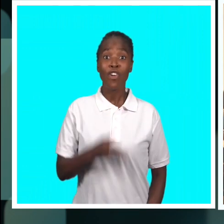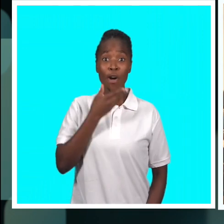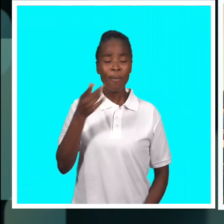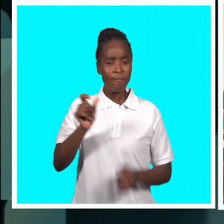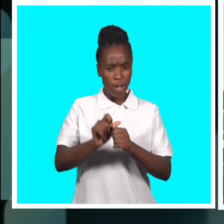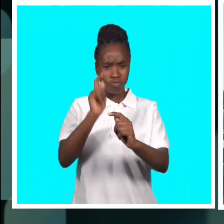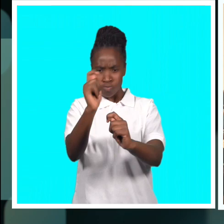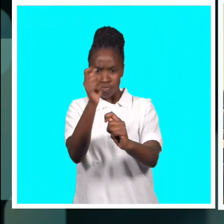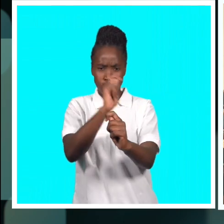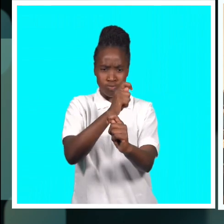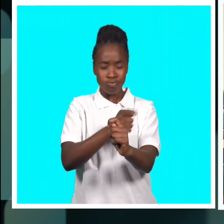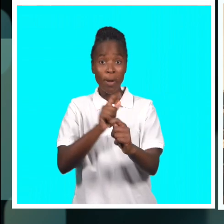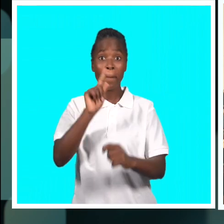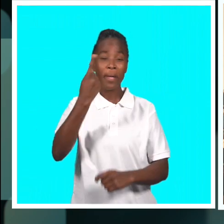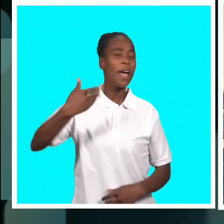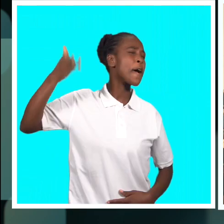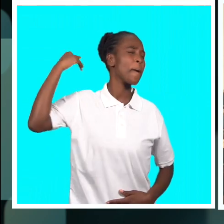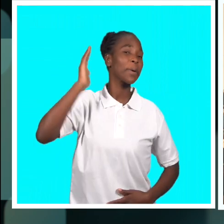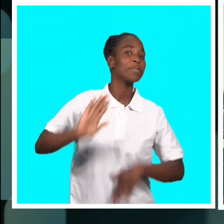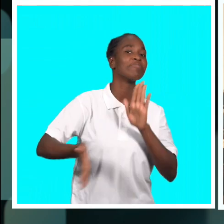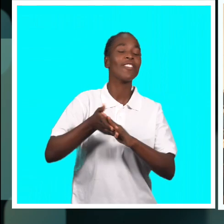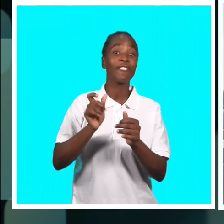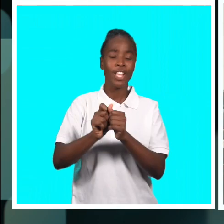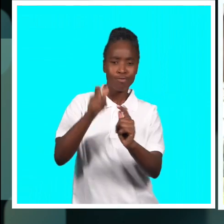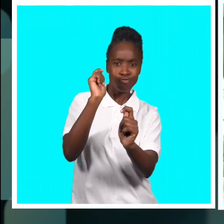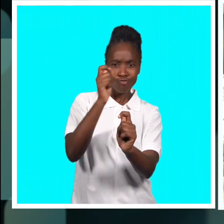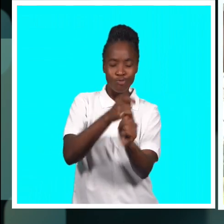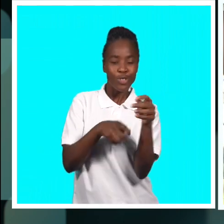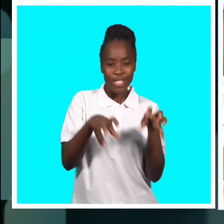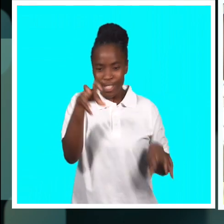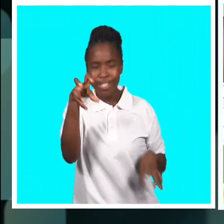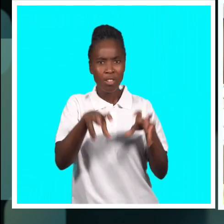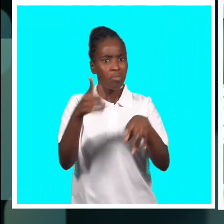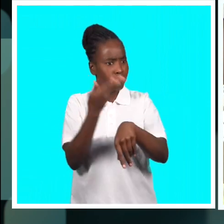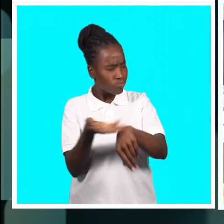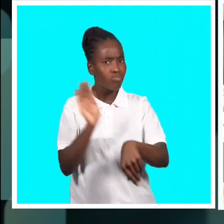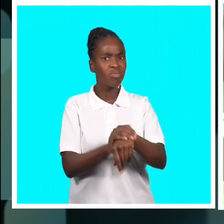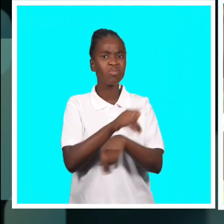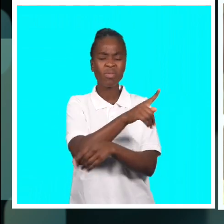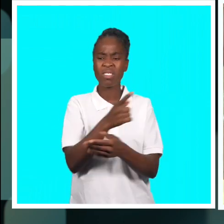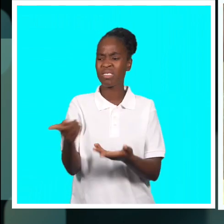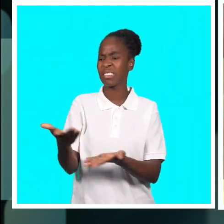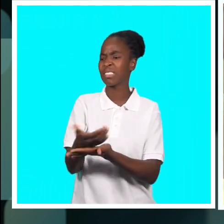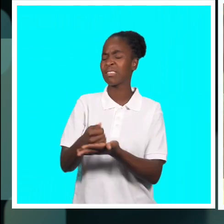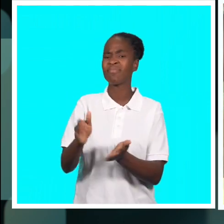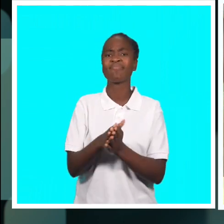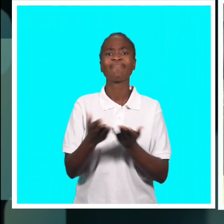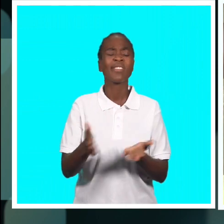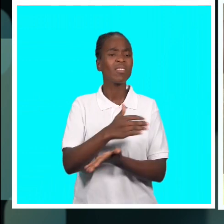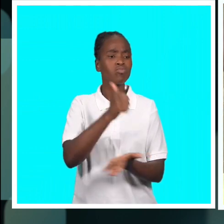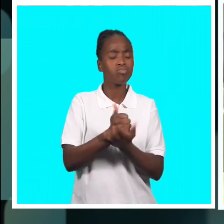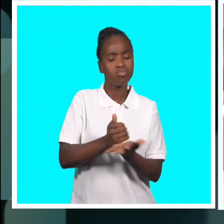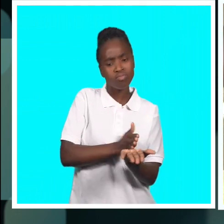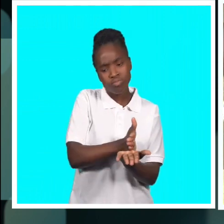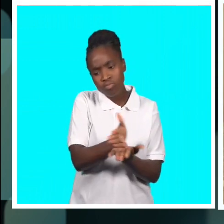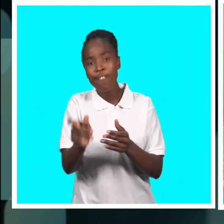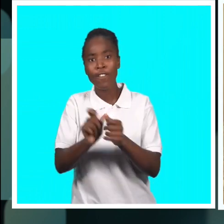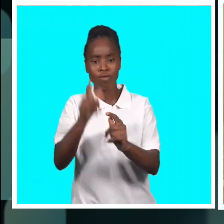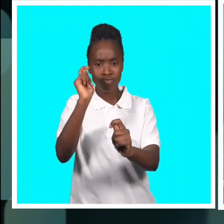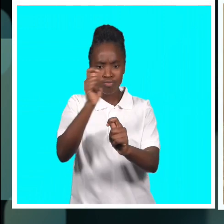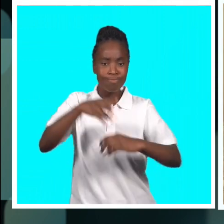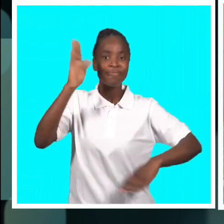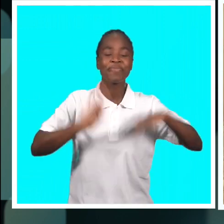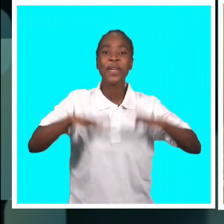Senor começou primeiro porir animais de diversos tipos mas os 3 medicais semanais que